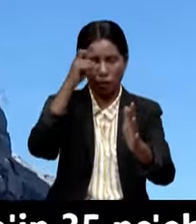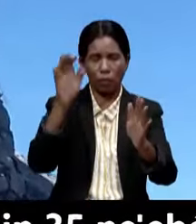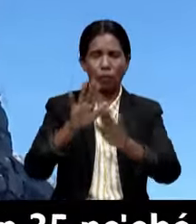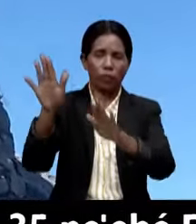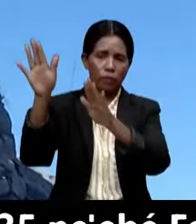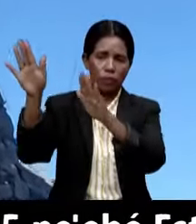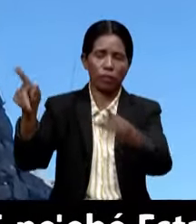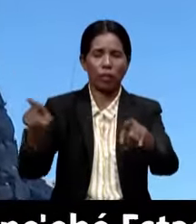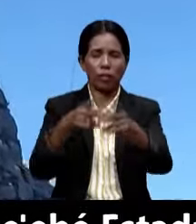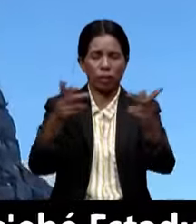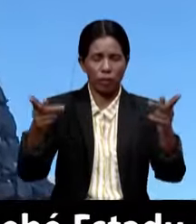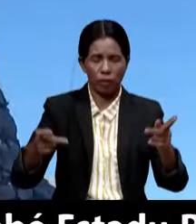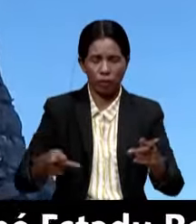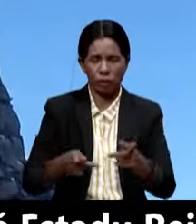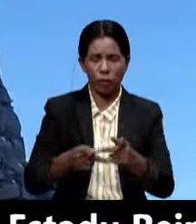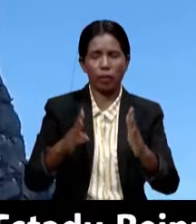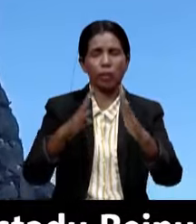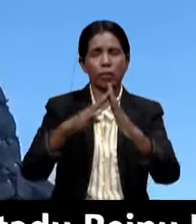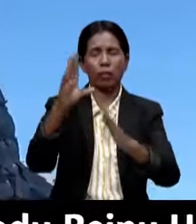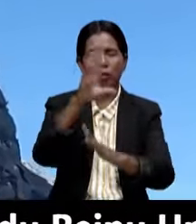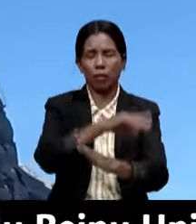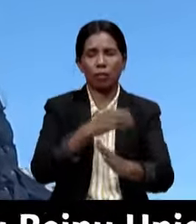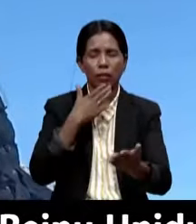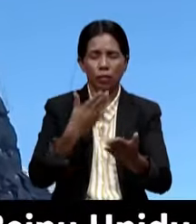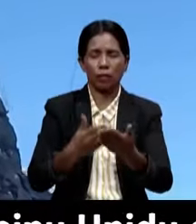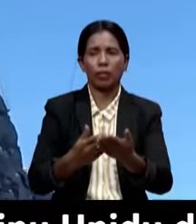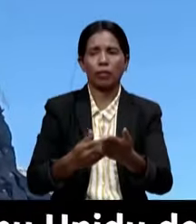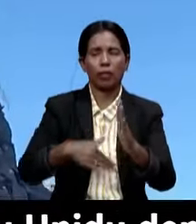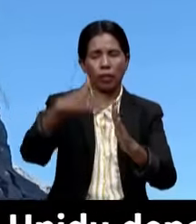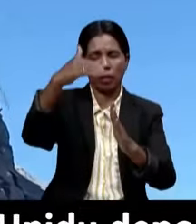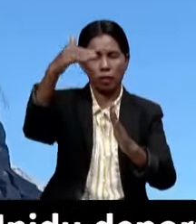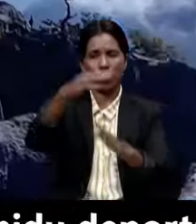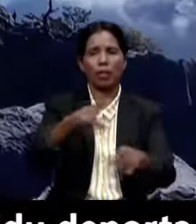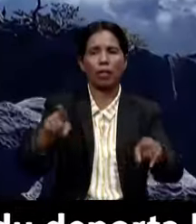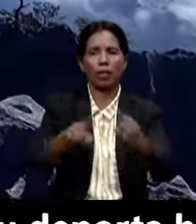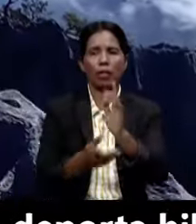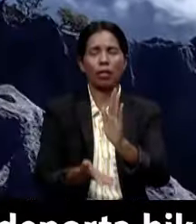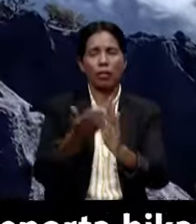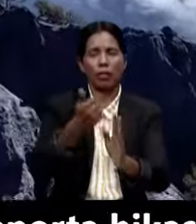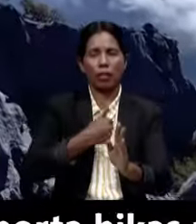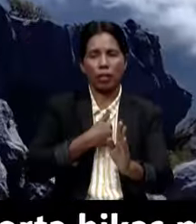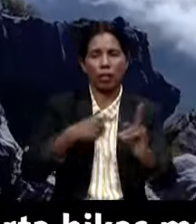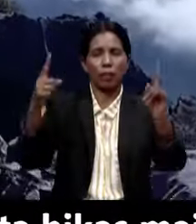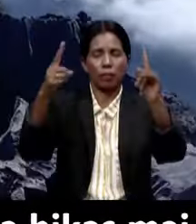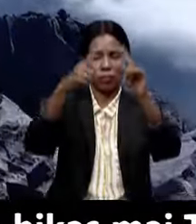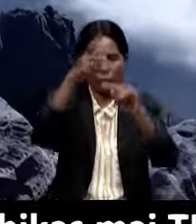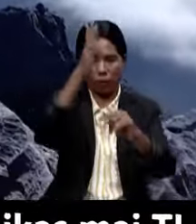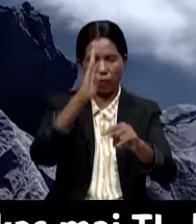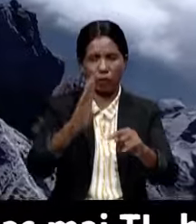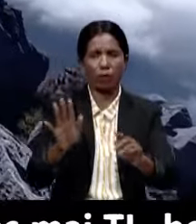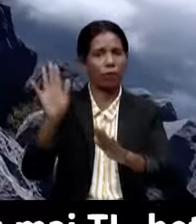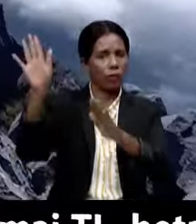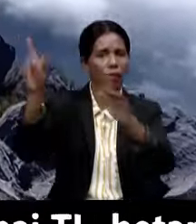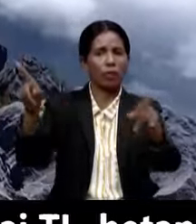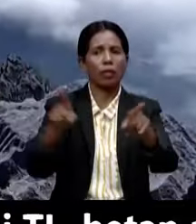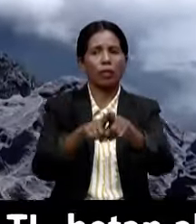no darfatin sagrado ba povo Timor no mos no darfatin as no fatin hasai ania ba maromak foho matibian no